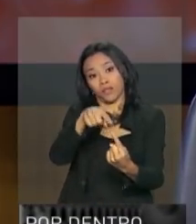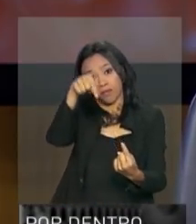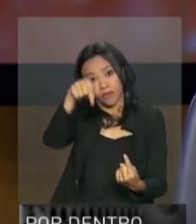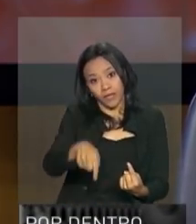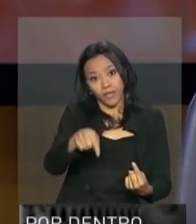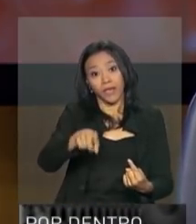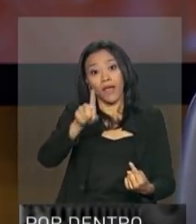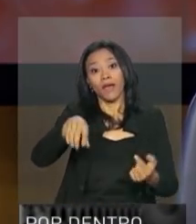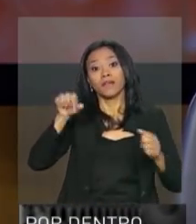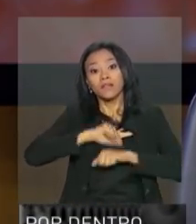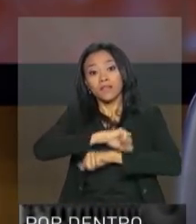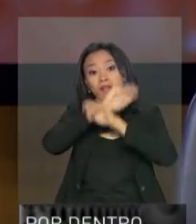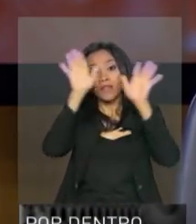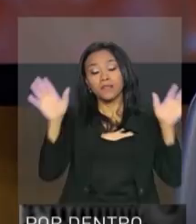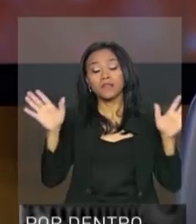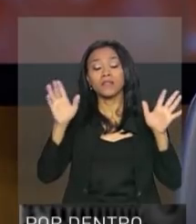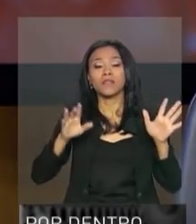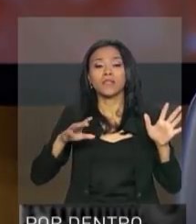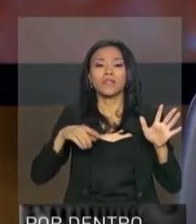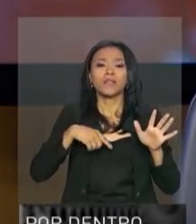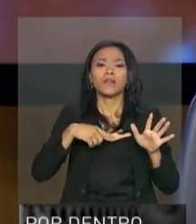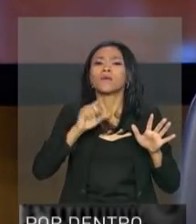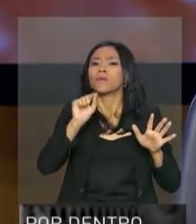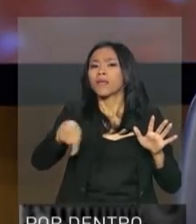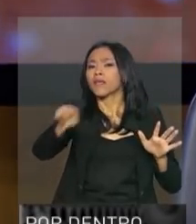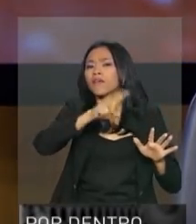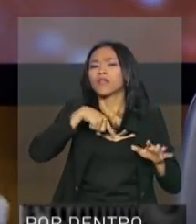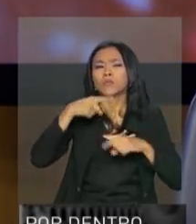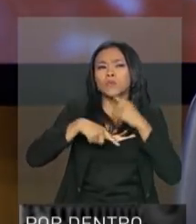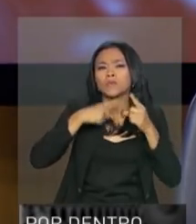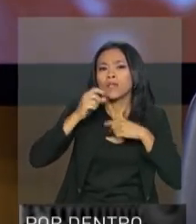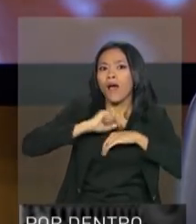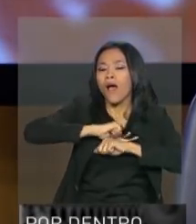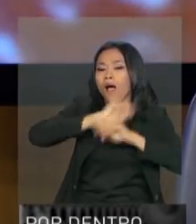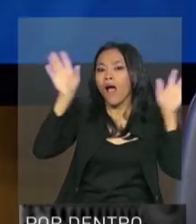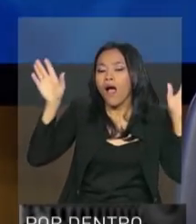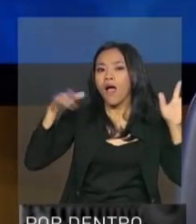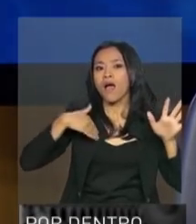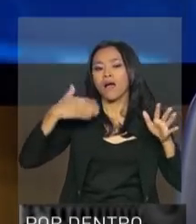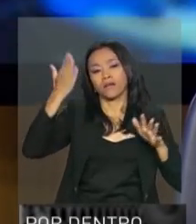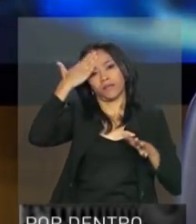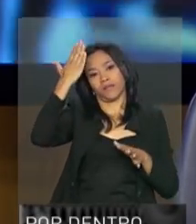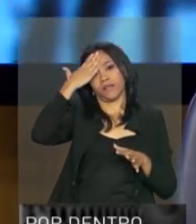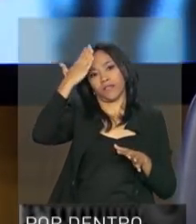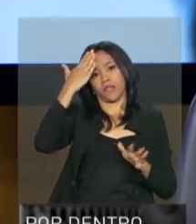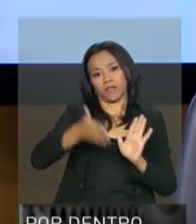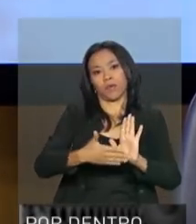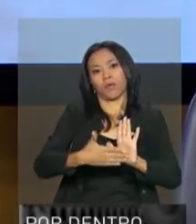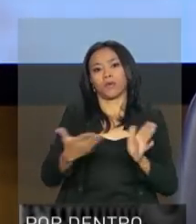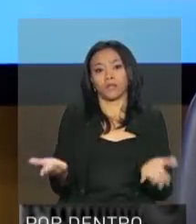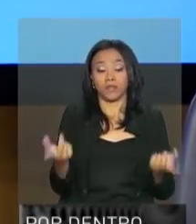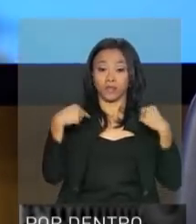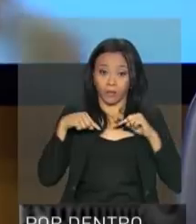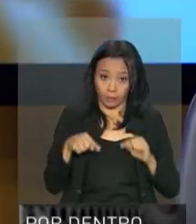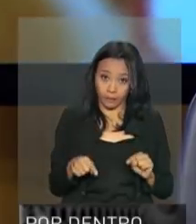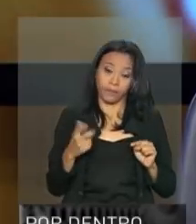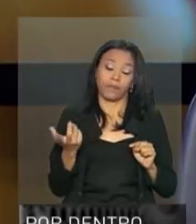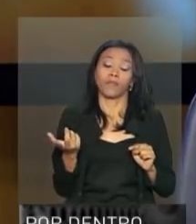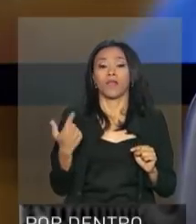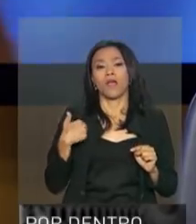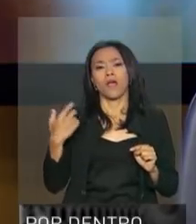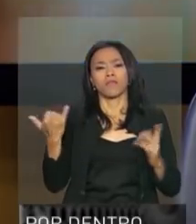é esclarecer e tentar tirar dúvidas para que todos possam ficar mais calmos em relação à proposta da Previdência. Diferentemente de muitas coisas que a gente